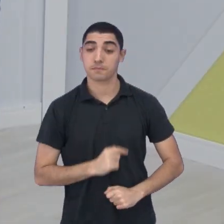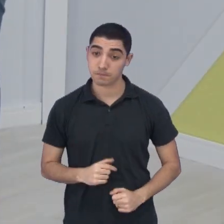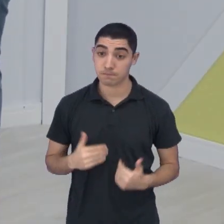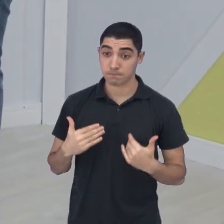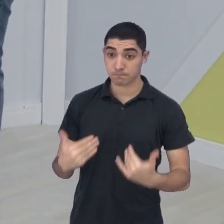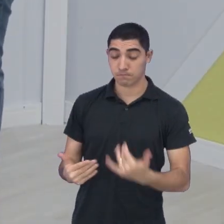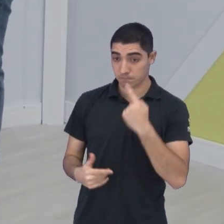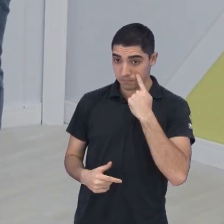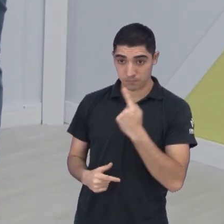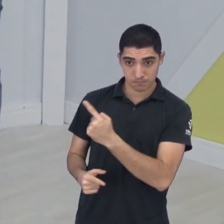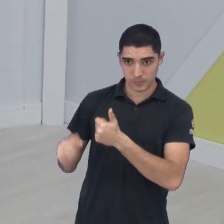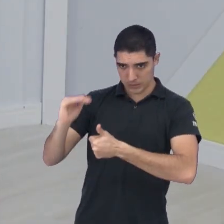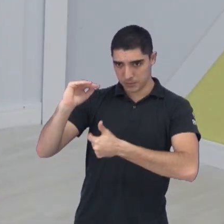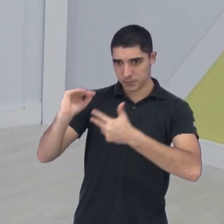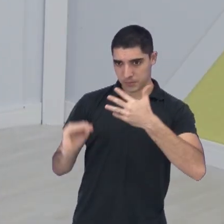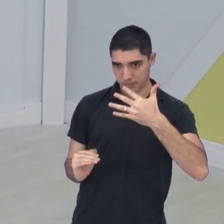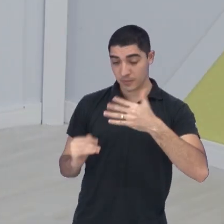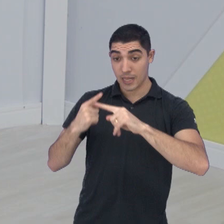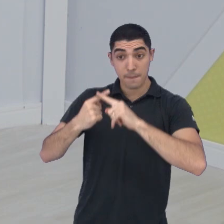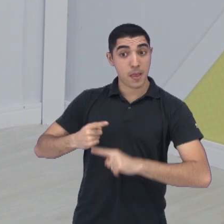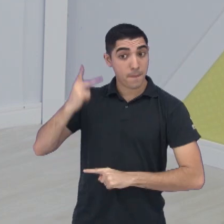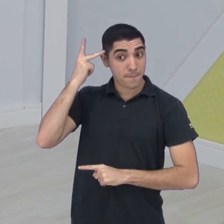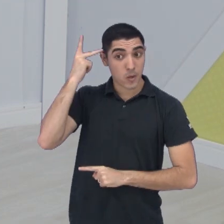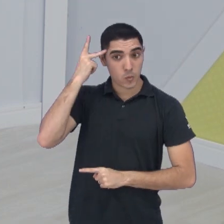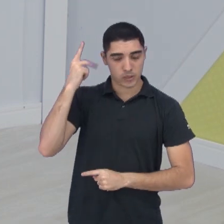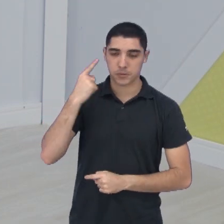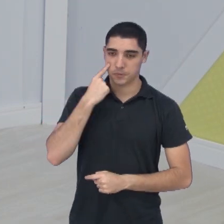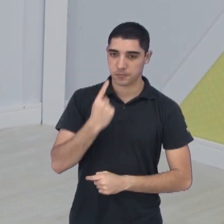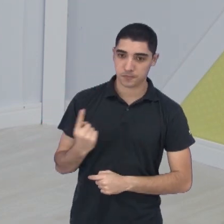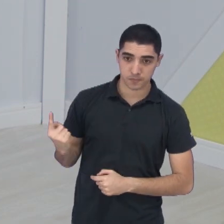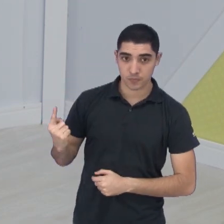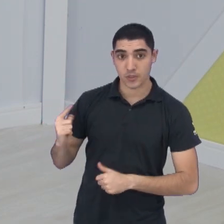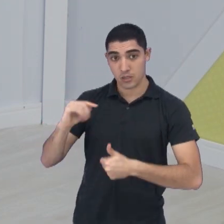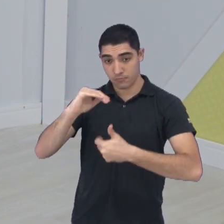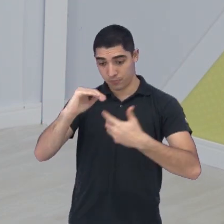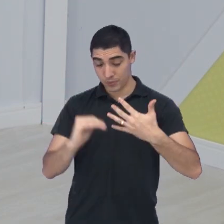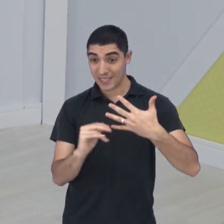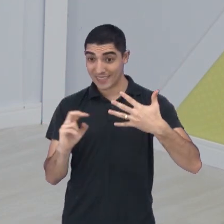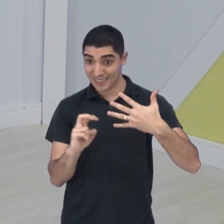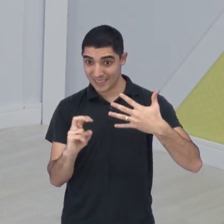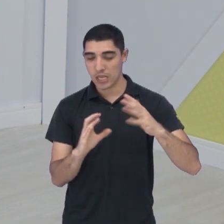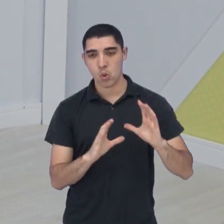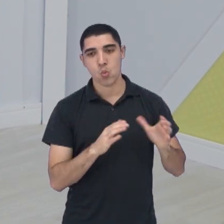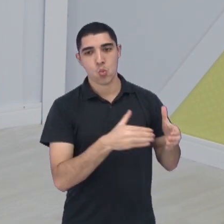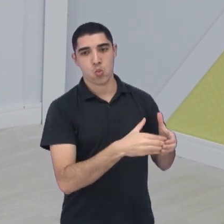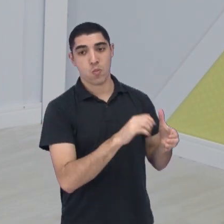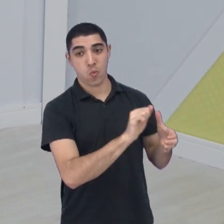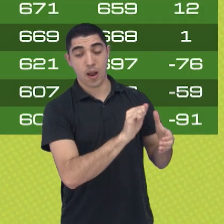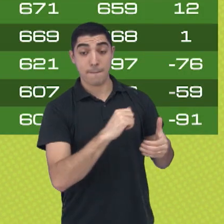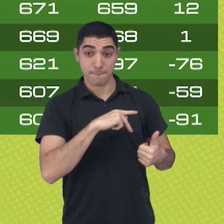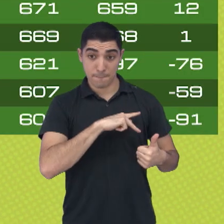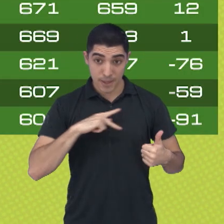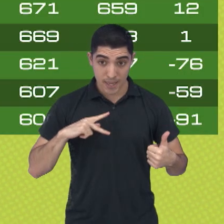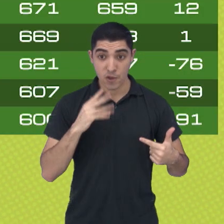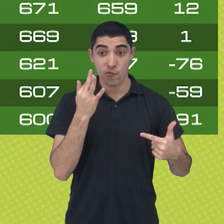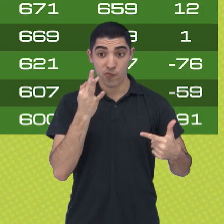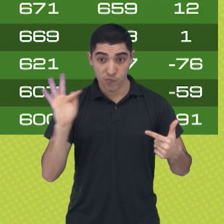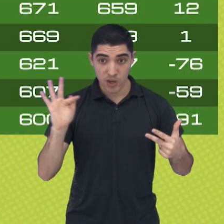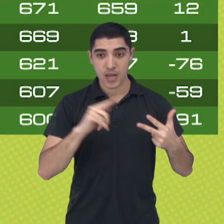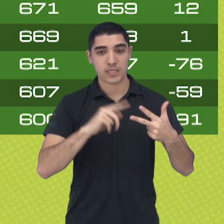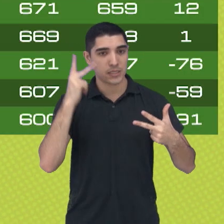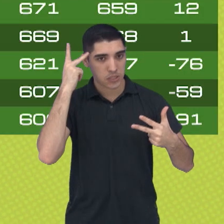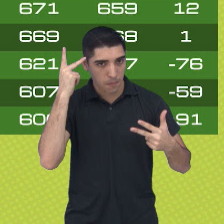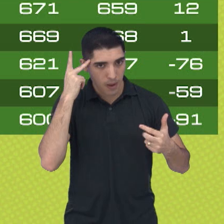fase do Campeonato Paulista, só pra gente explicar. Então, os 5 primeiros, eles vão ficar alocados no Grupo A, onde Pinheiros, Franca, São Paulo,